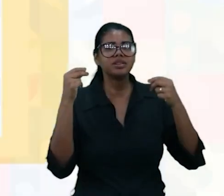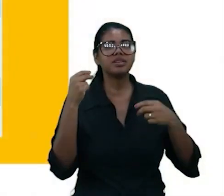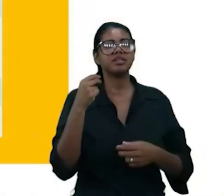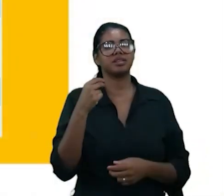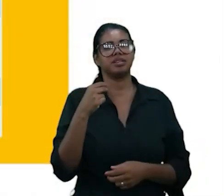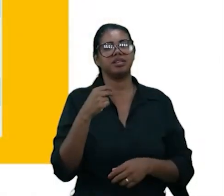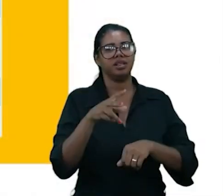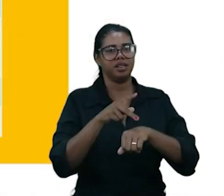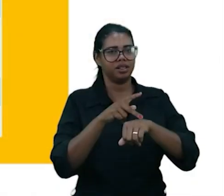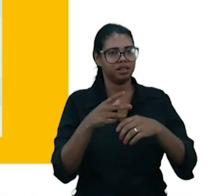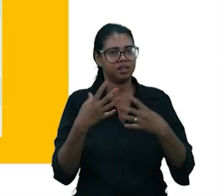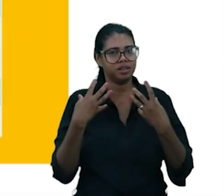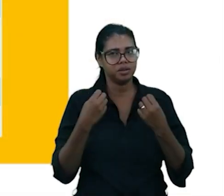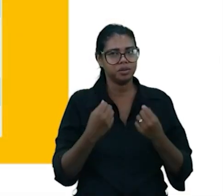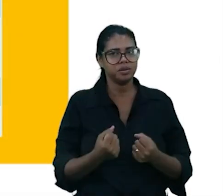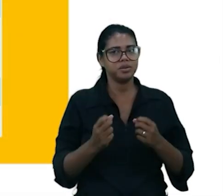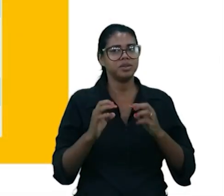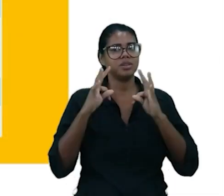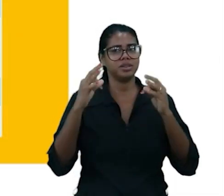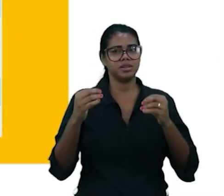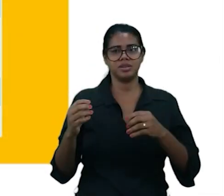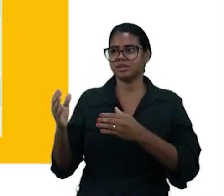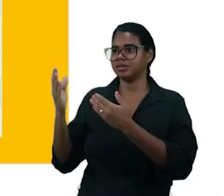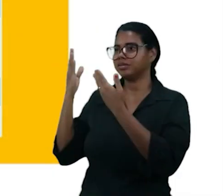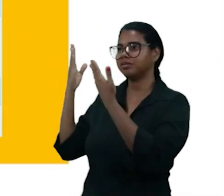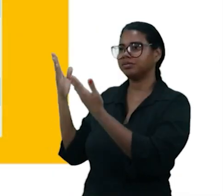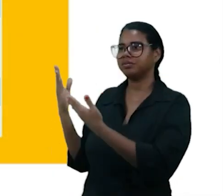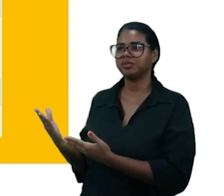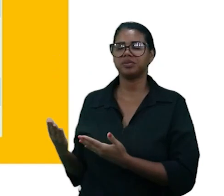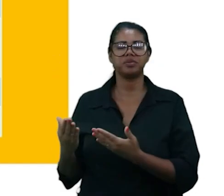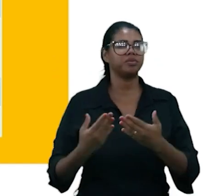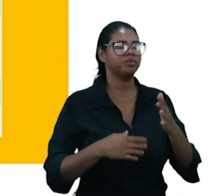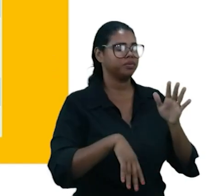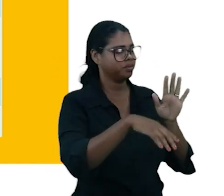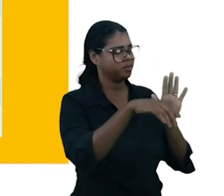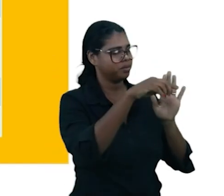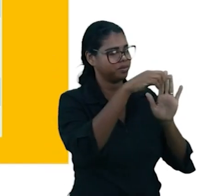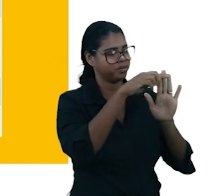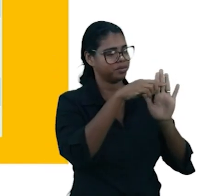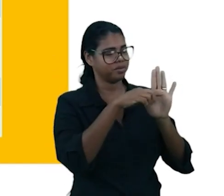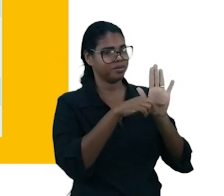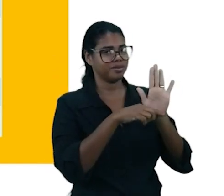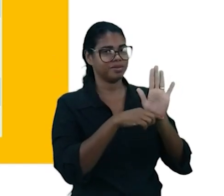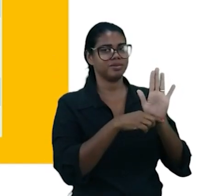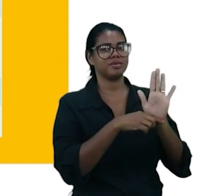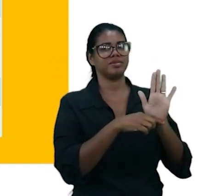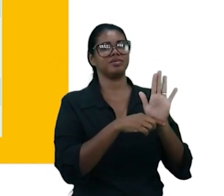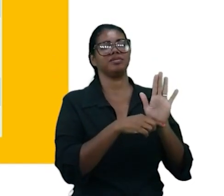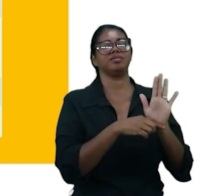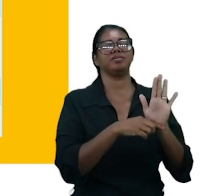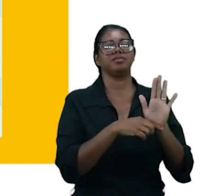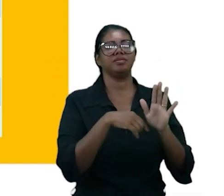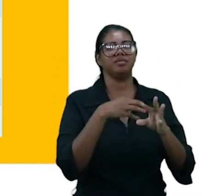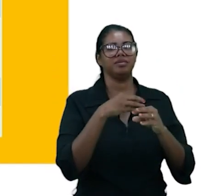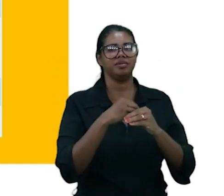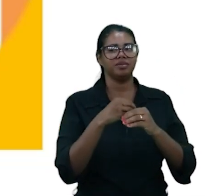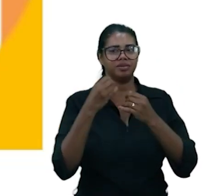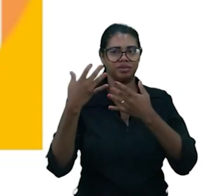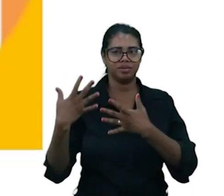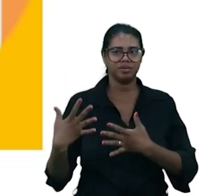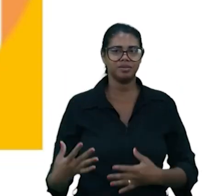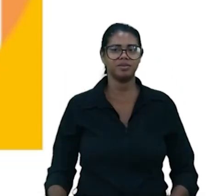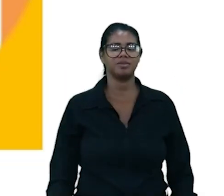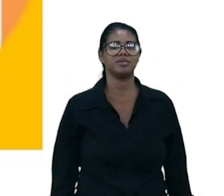um peso. Então, tem todas aí essas categorias que vão partir da categoria substância, como eu falei, tá